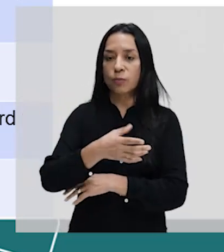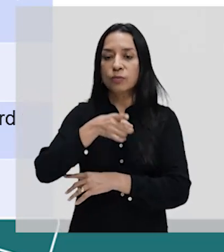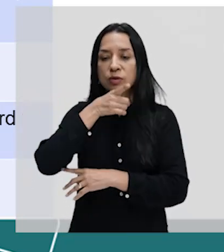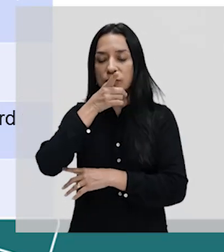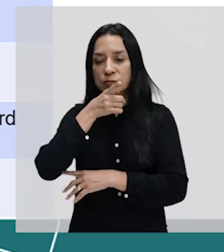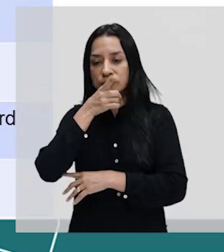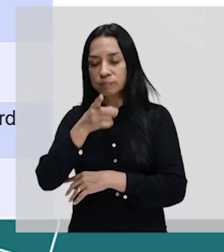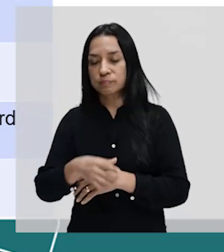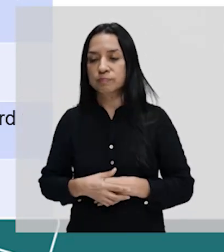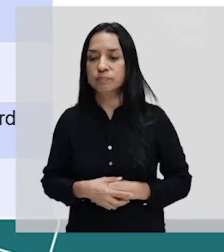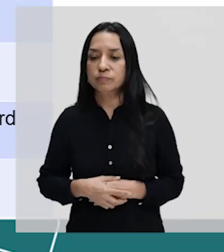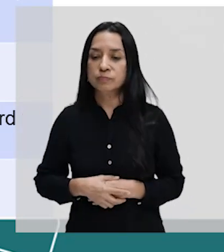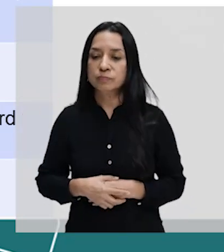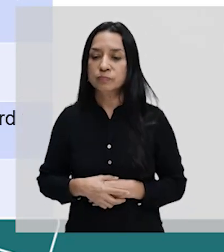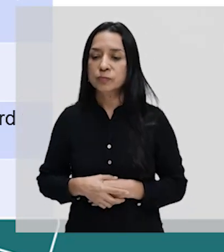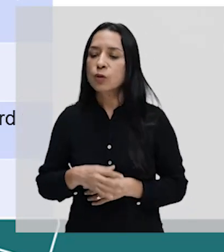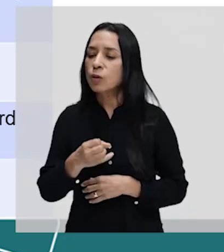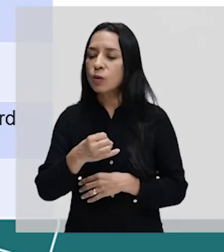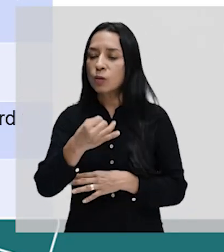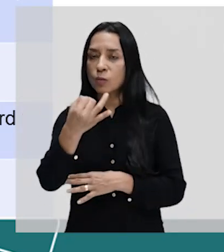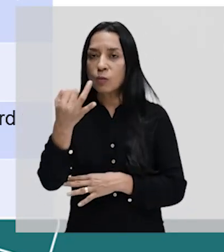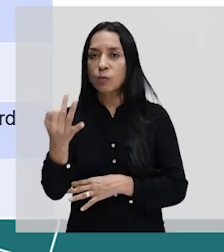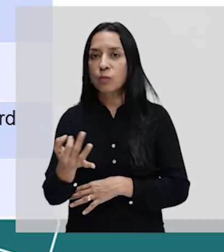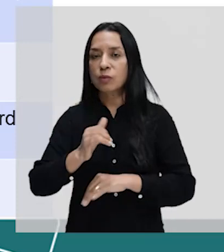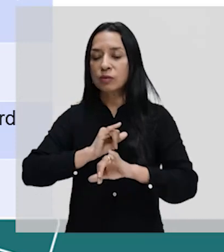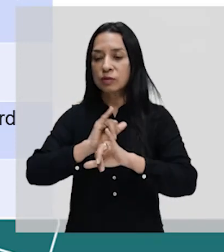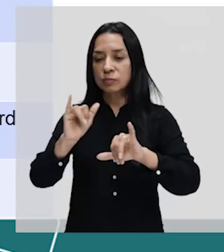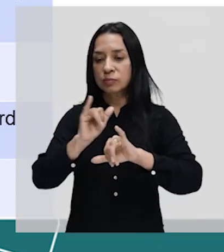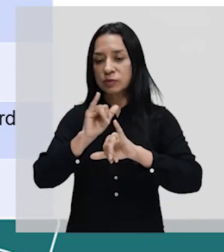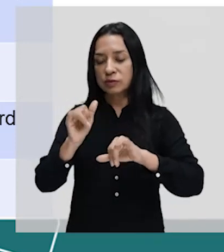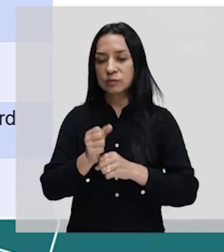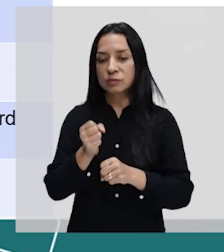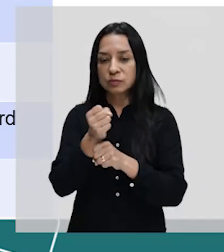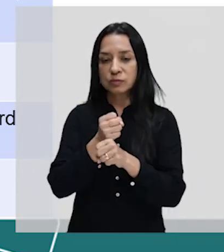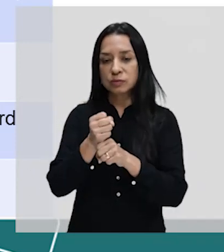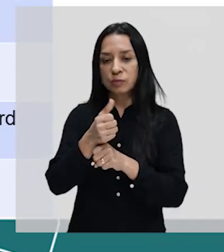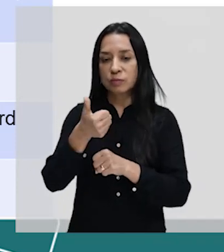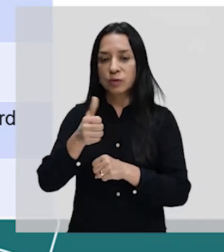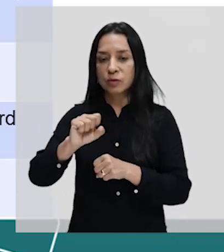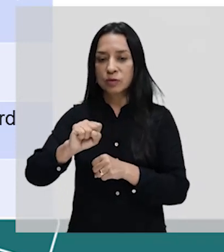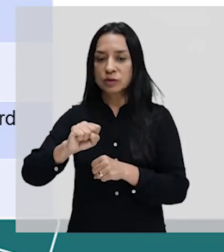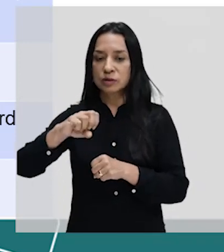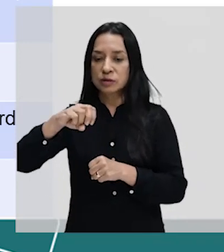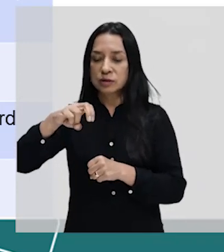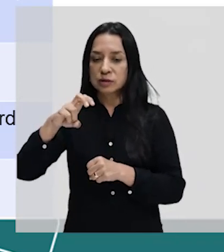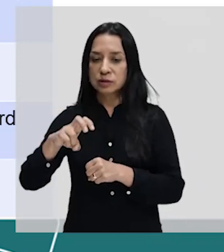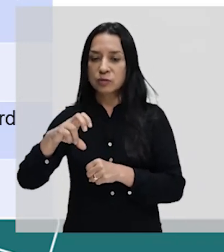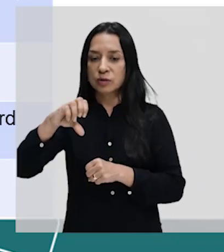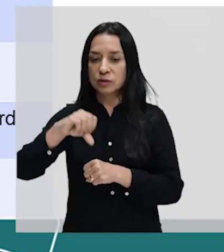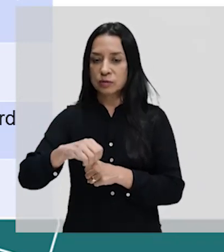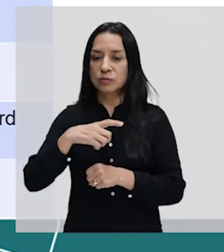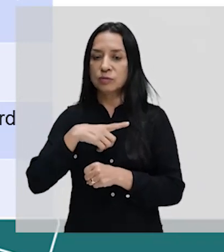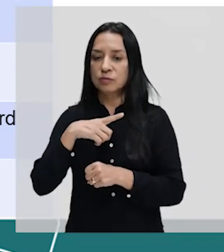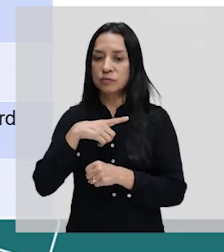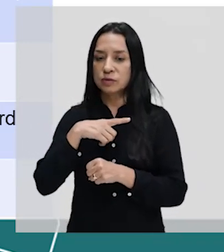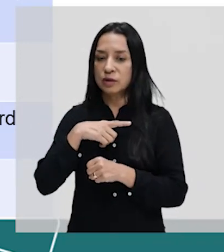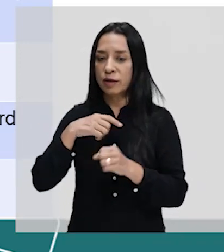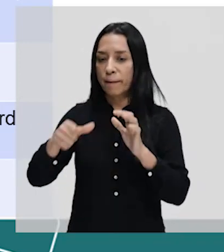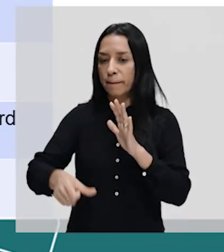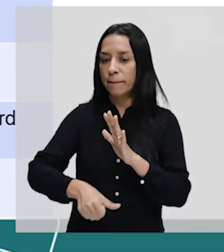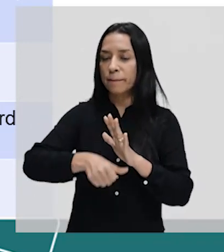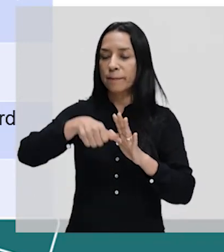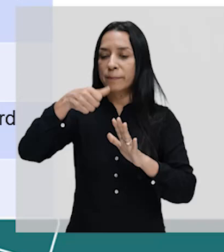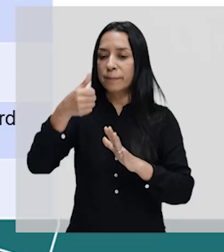Então, quais são essas publicações? Vamos dar uma olhada aqui, ó. Em 1859 nós temos a publicação da